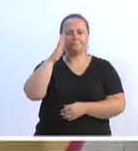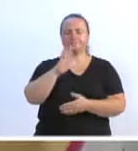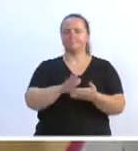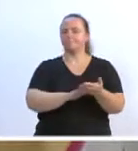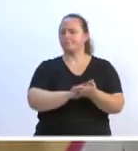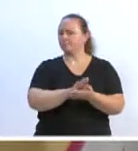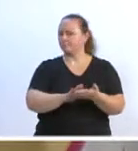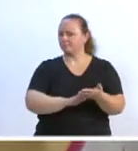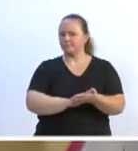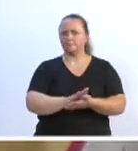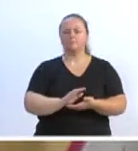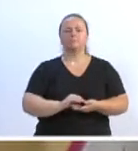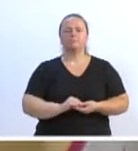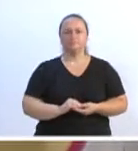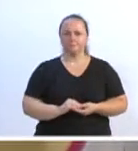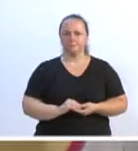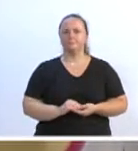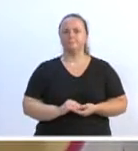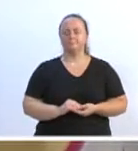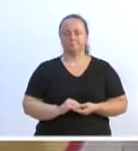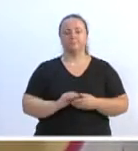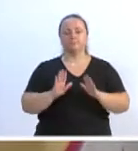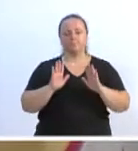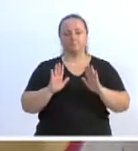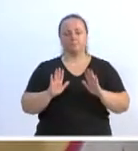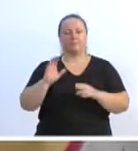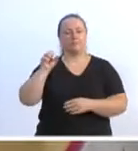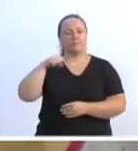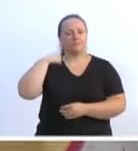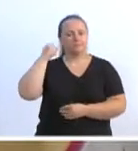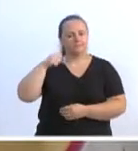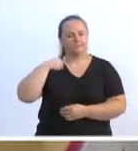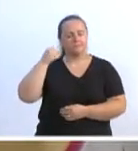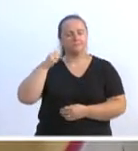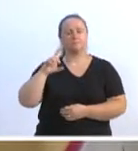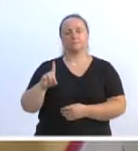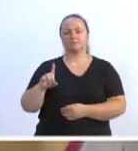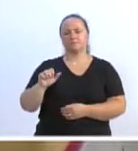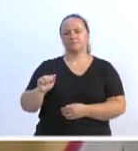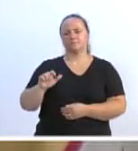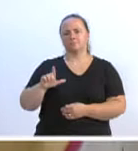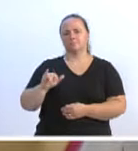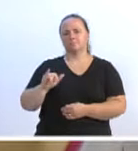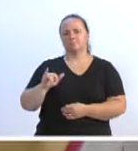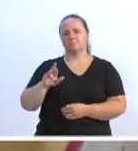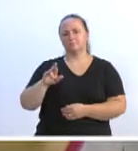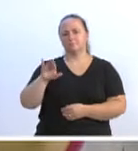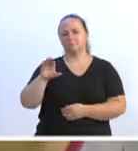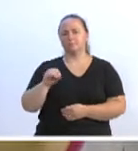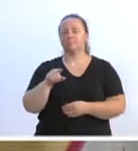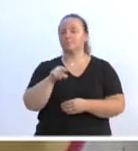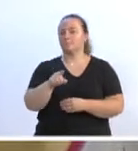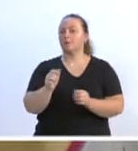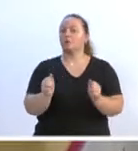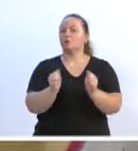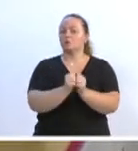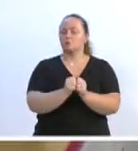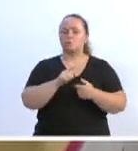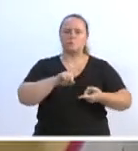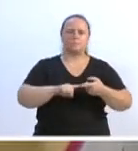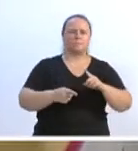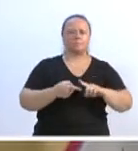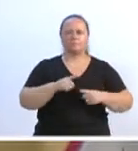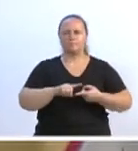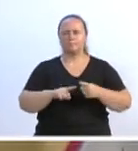está fazendo a interlocução junto ao secretário moratelli para que a gente consiga a